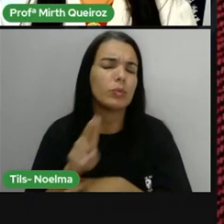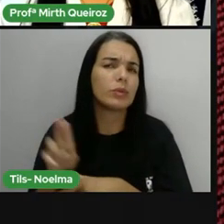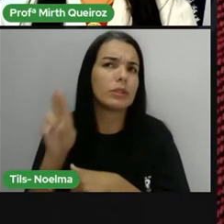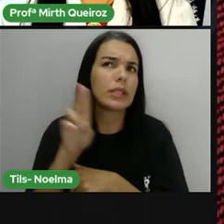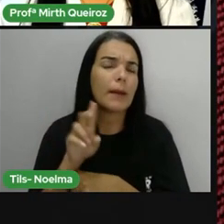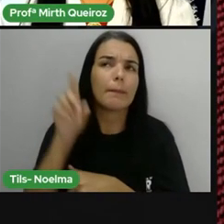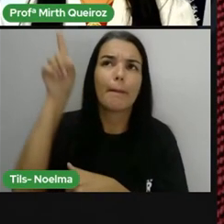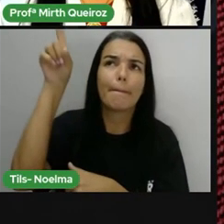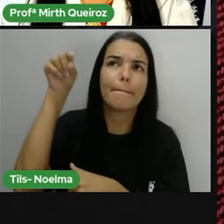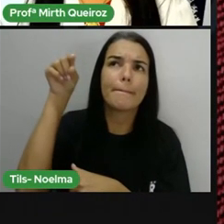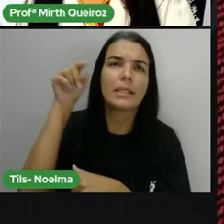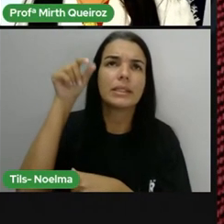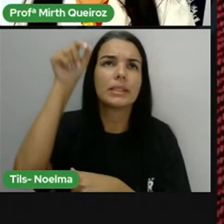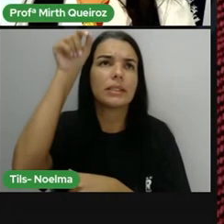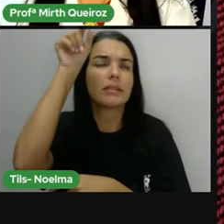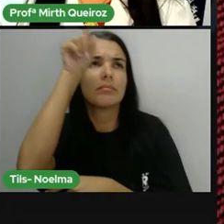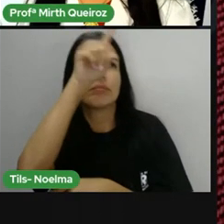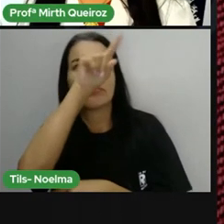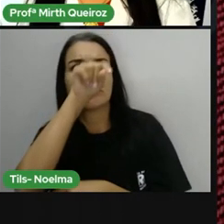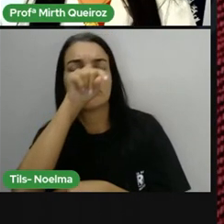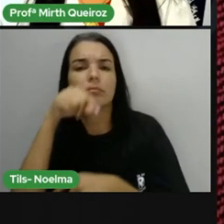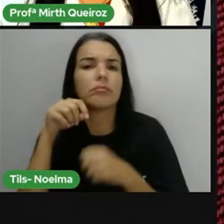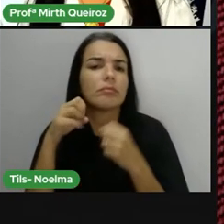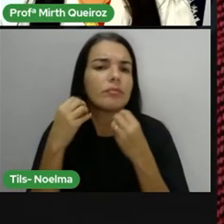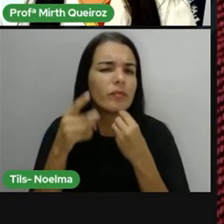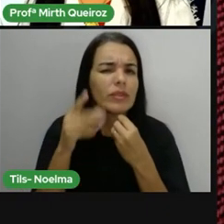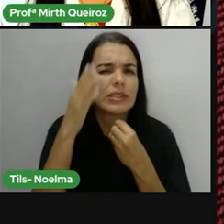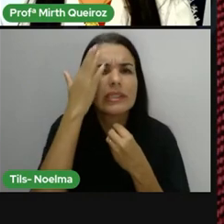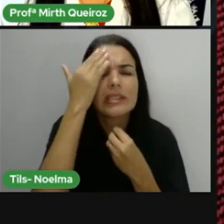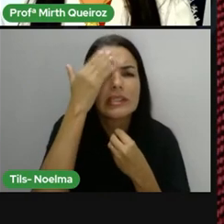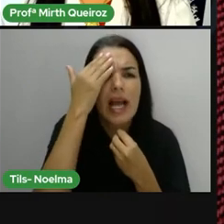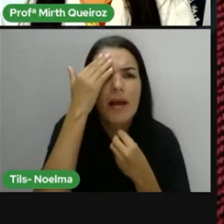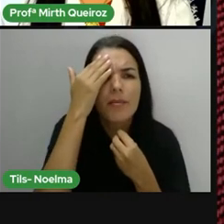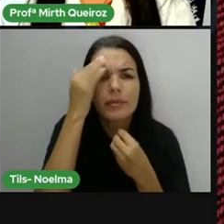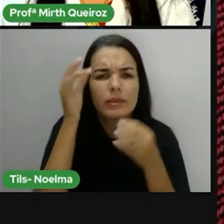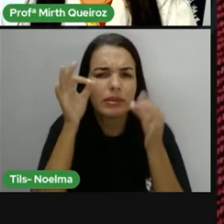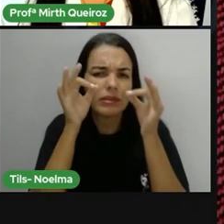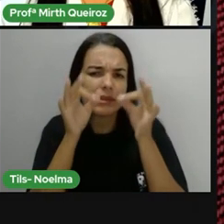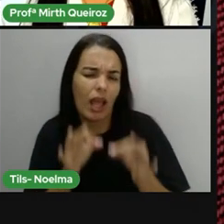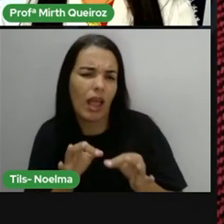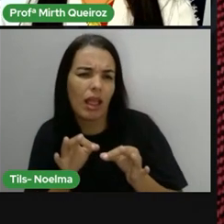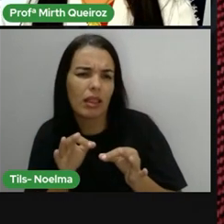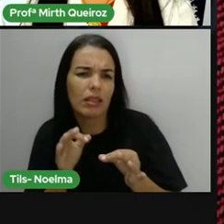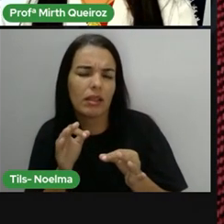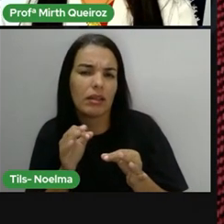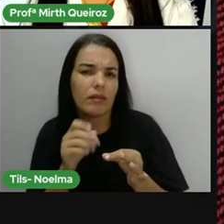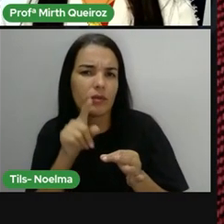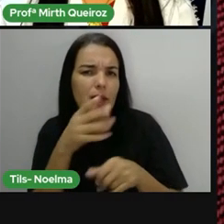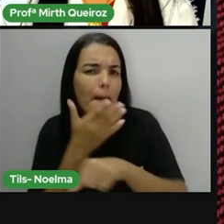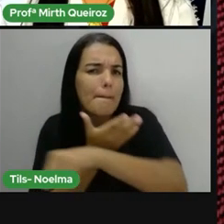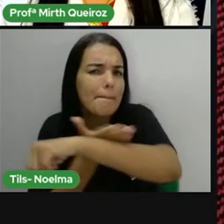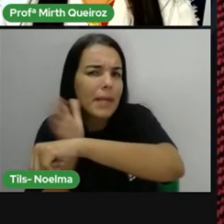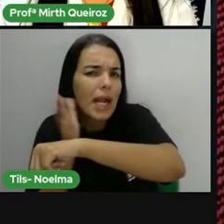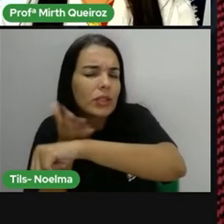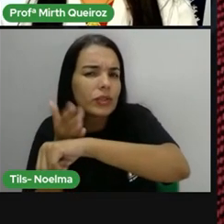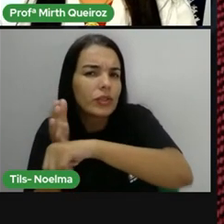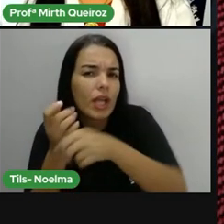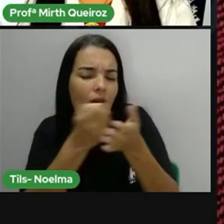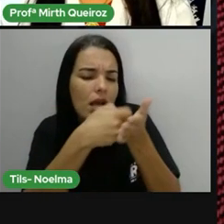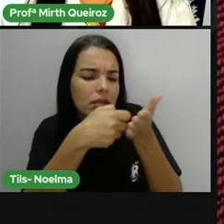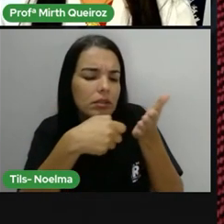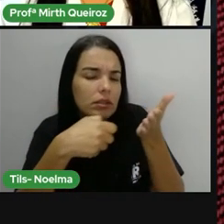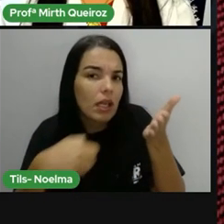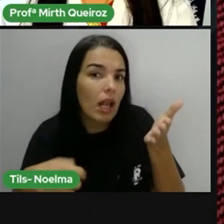acentuação? Vocês estão sabendo utilizar essa acentuação de forma correta? Vocês têm praticado aí a escrita de